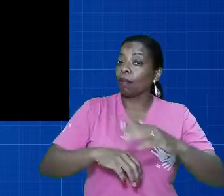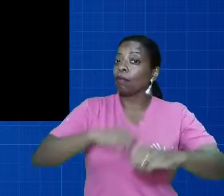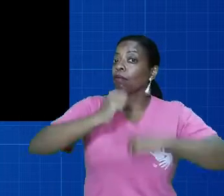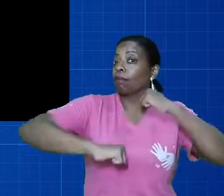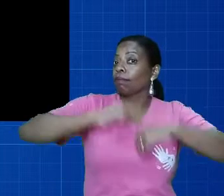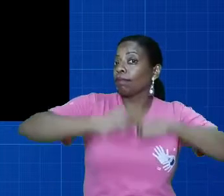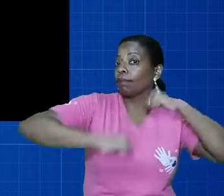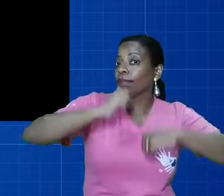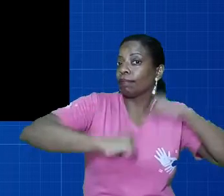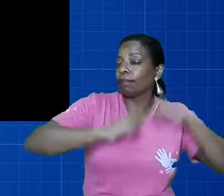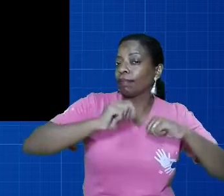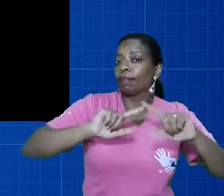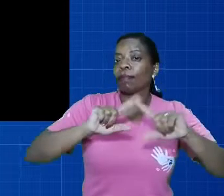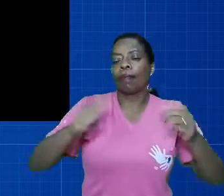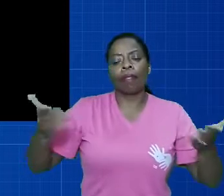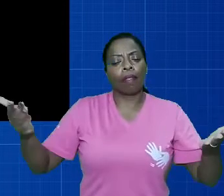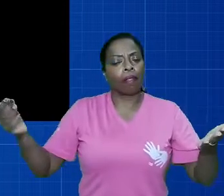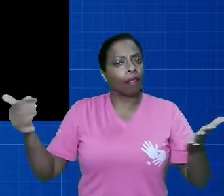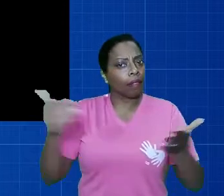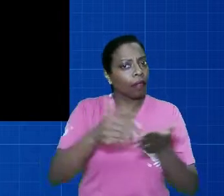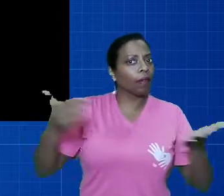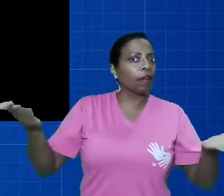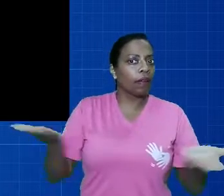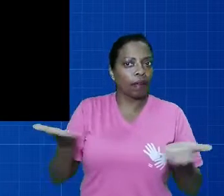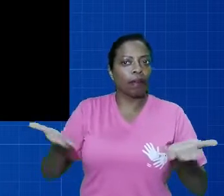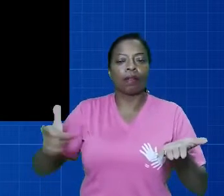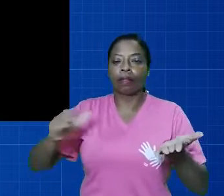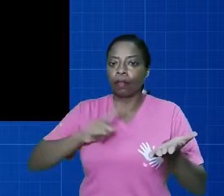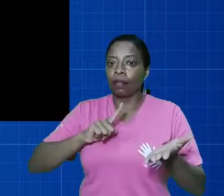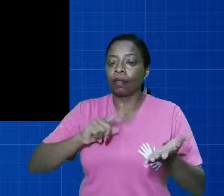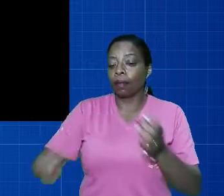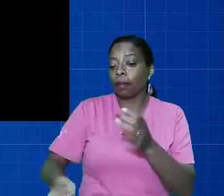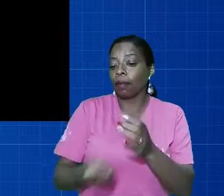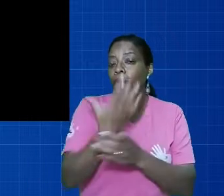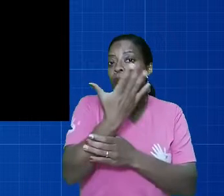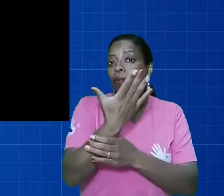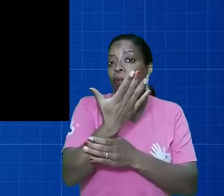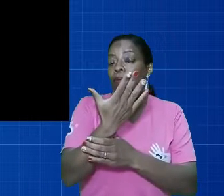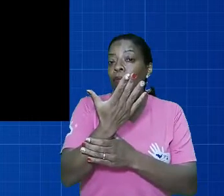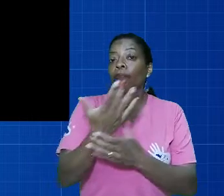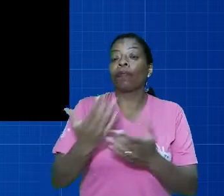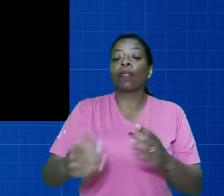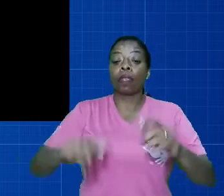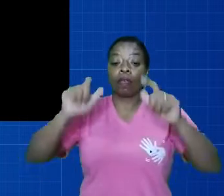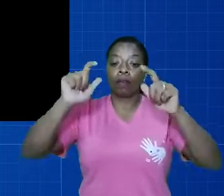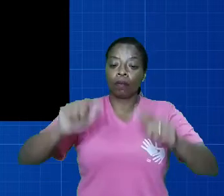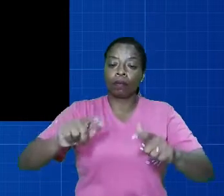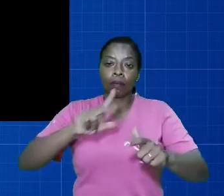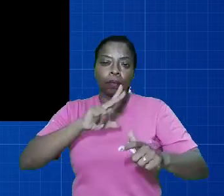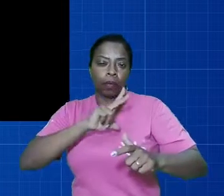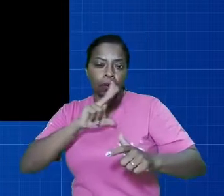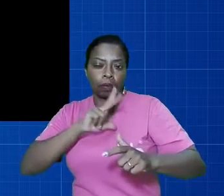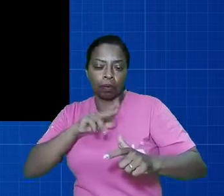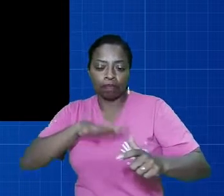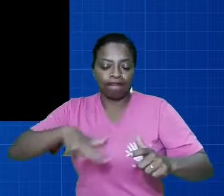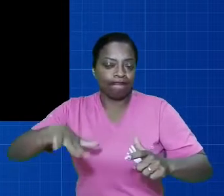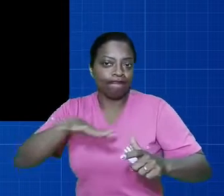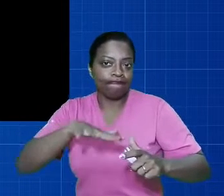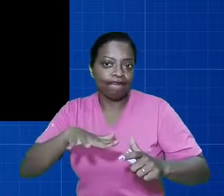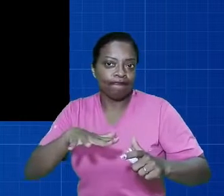agora, na contemporaneidade, os espaços makers, né, que, de certa maneira, são espaços que acabam